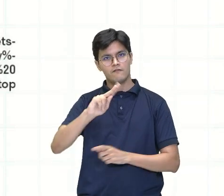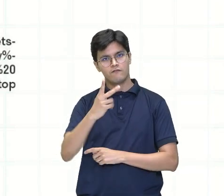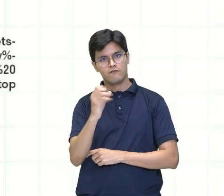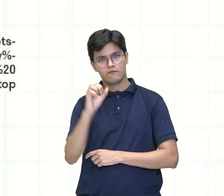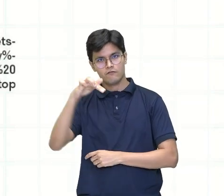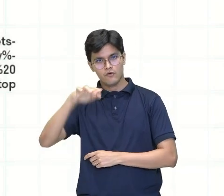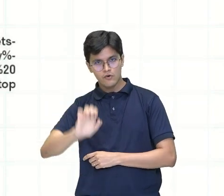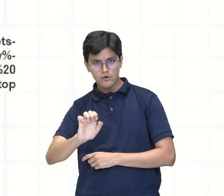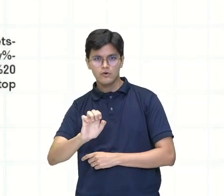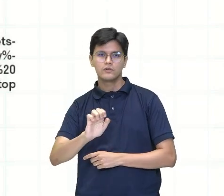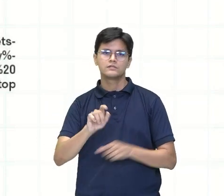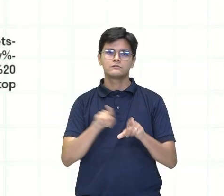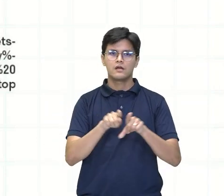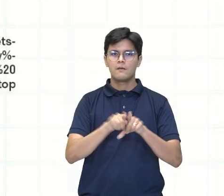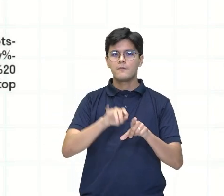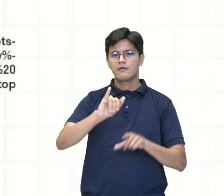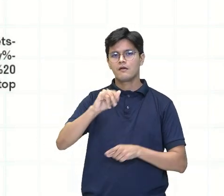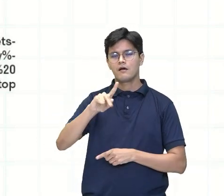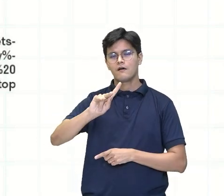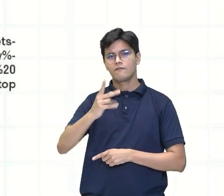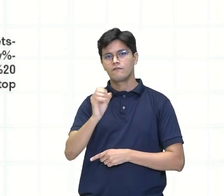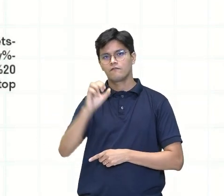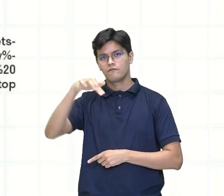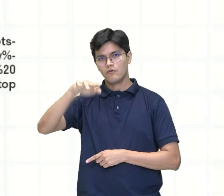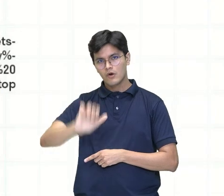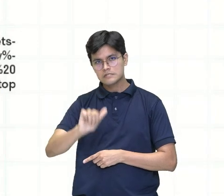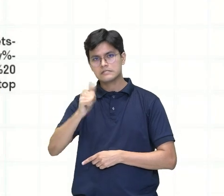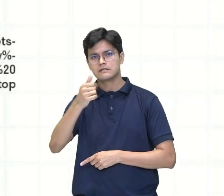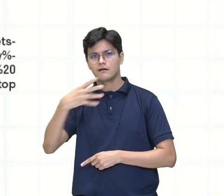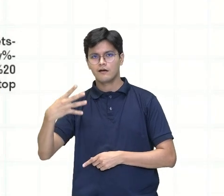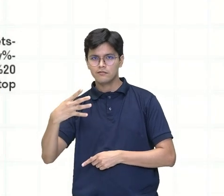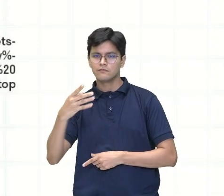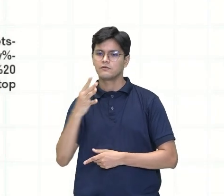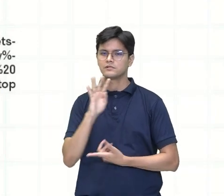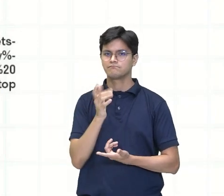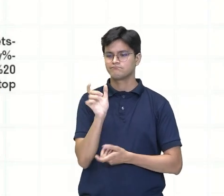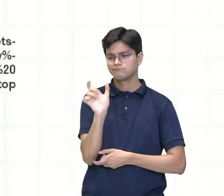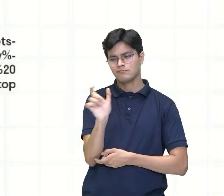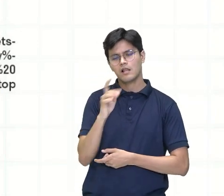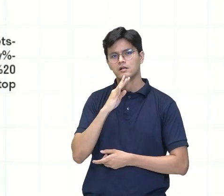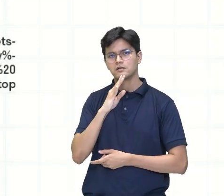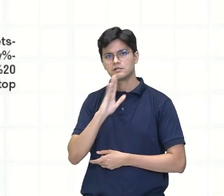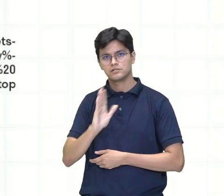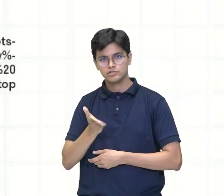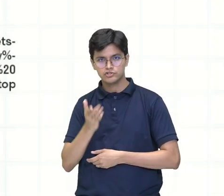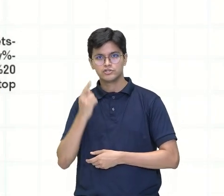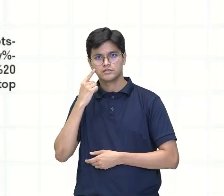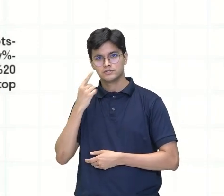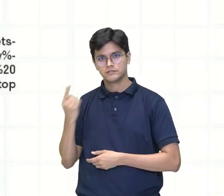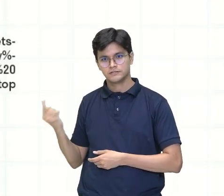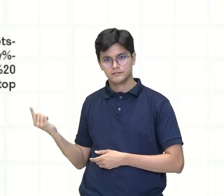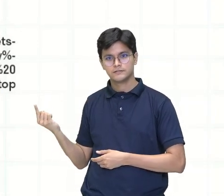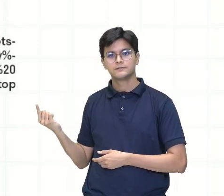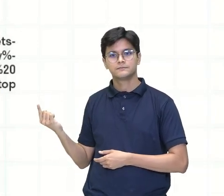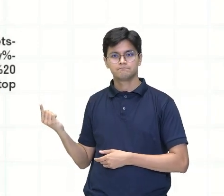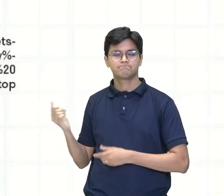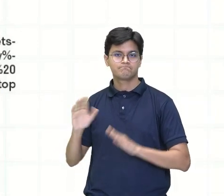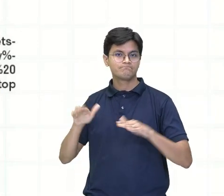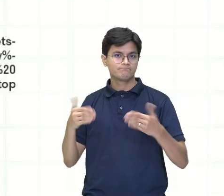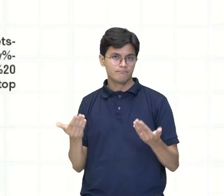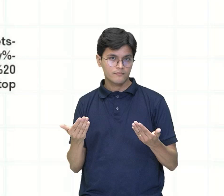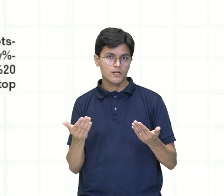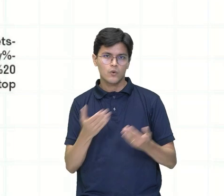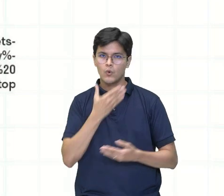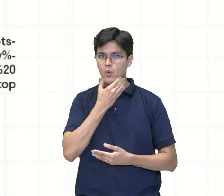cognatas. Então, the phone, no iPhone 14, used a feature, né? Ele utilizou um feature, um